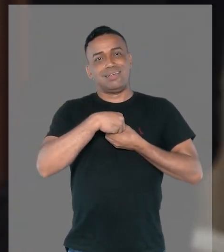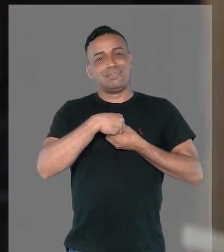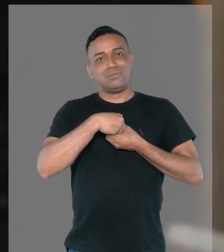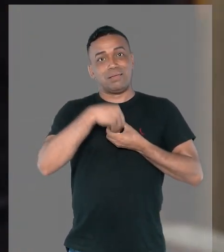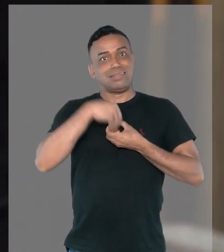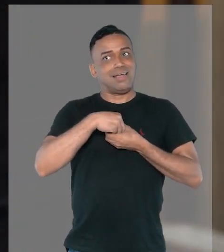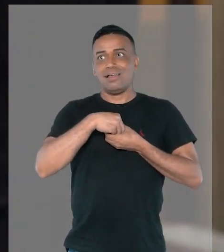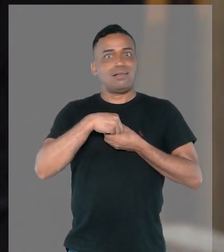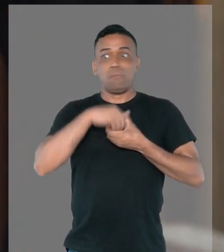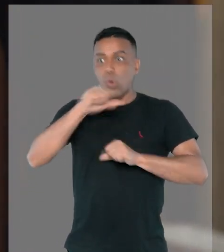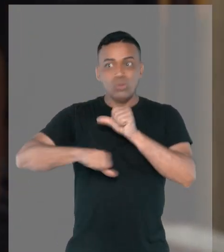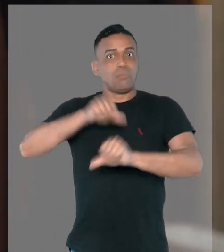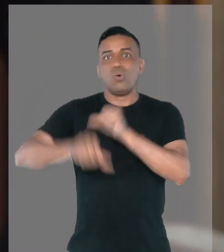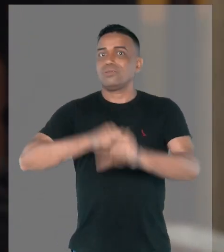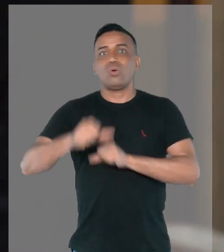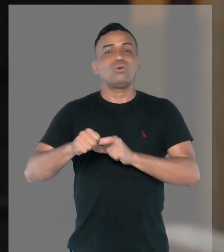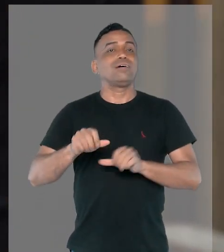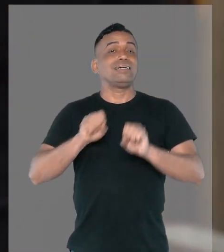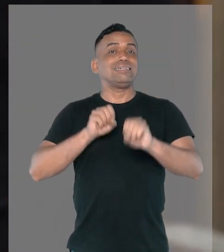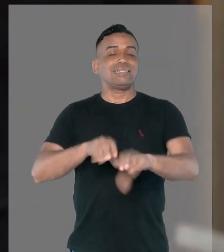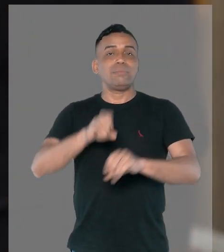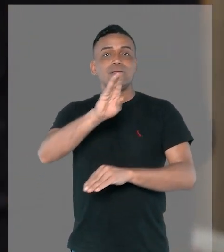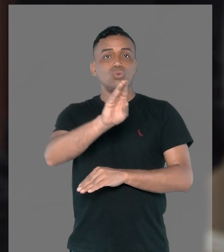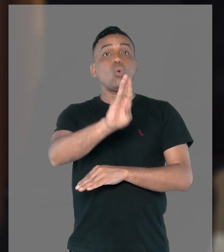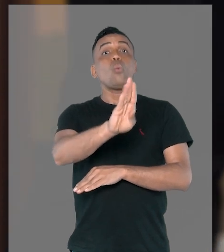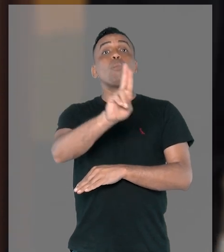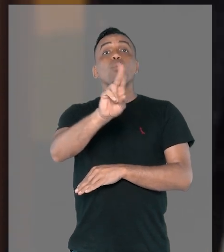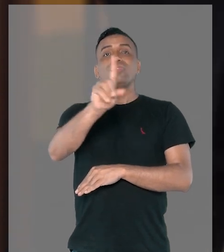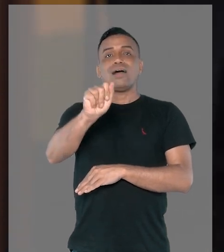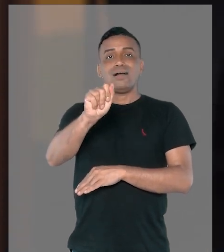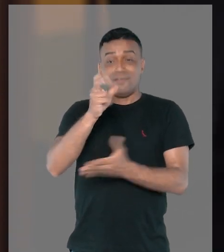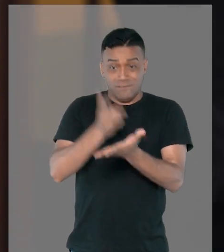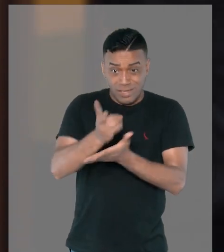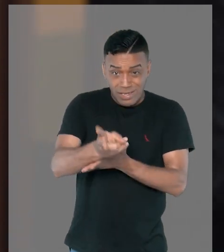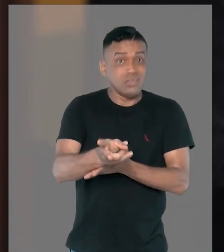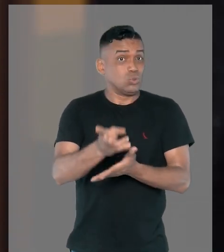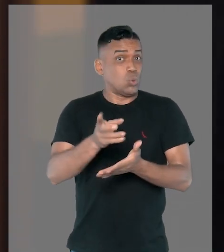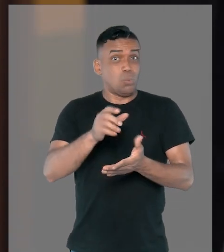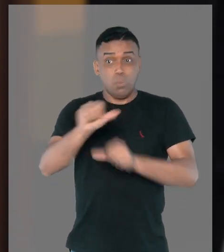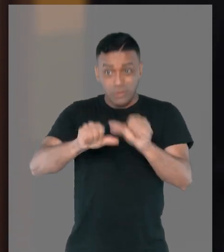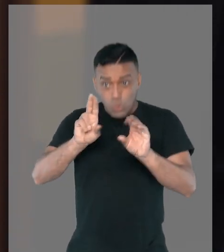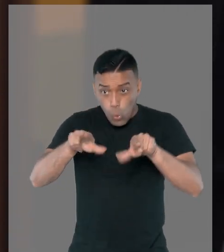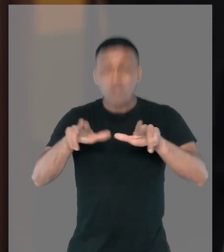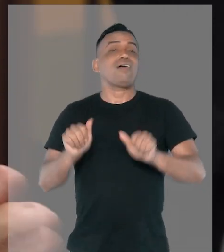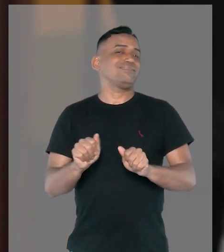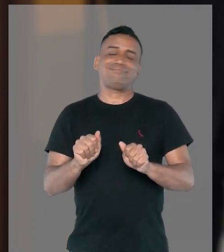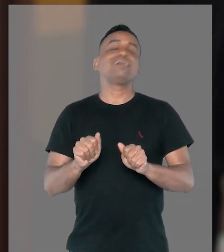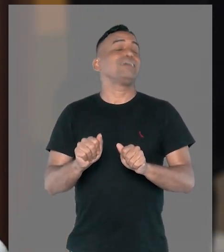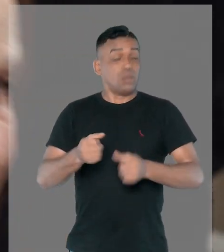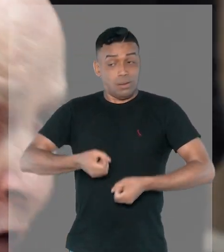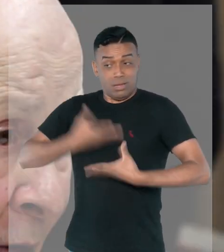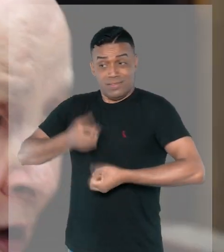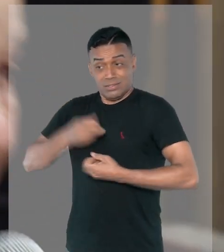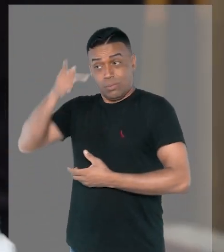é fixo nem permanente. Primeiro ensinamento de Buda. Não há nada fixo nem nada permanente. Então você percebe, essa pessoa está se